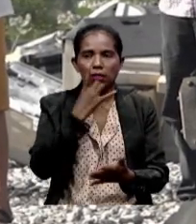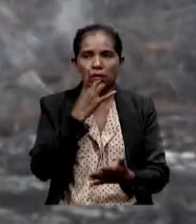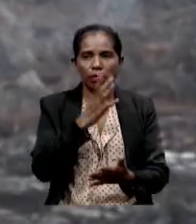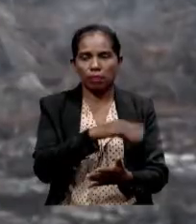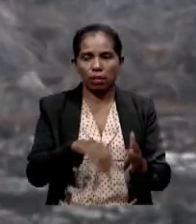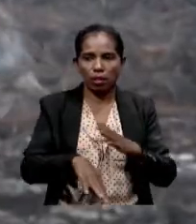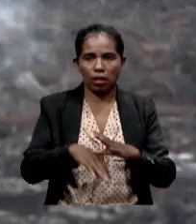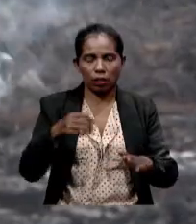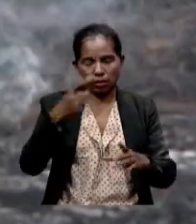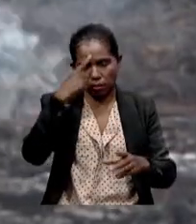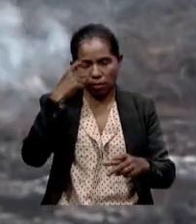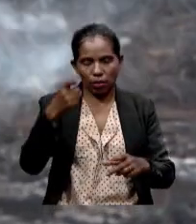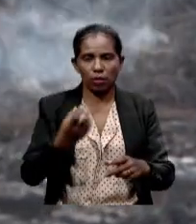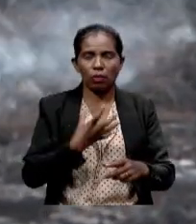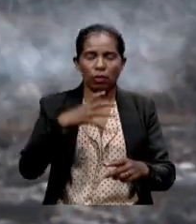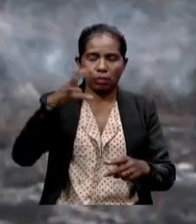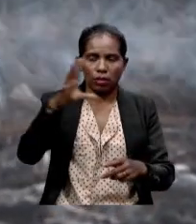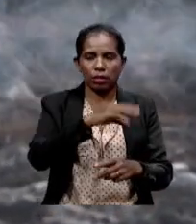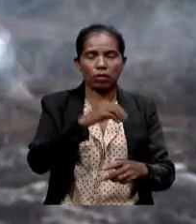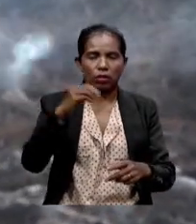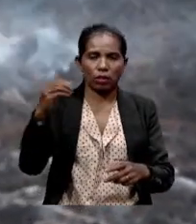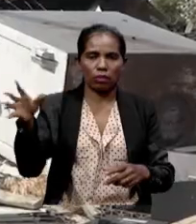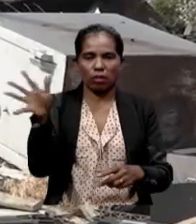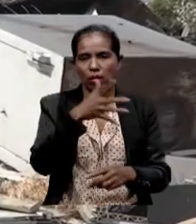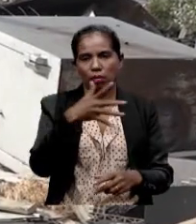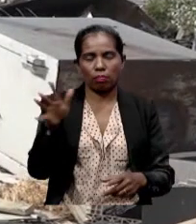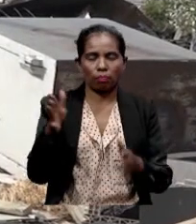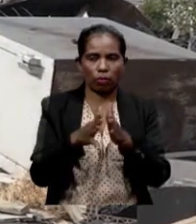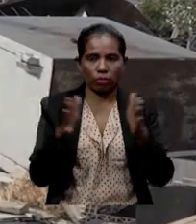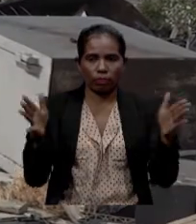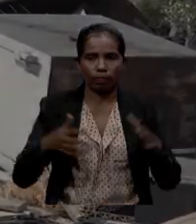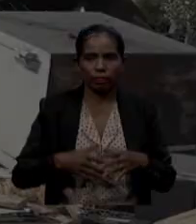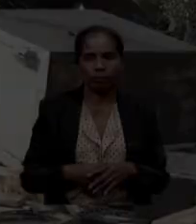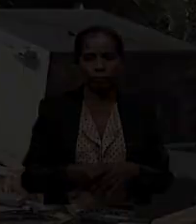moloksai tambah agora lorong manas no animbot Juan Carlos Tomeda Silva GMN.